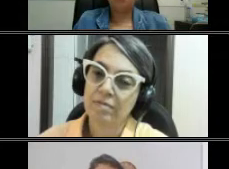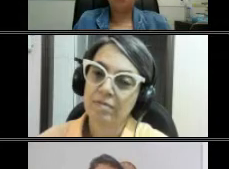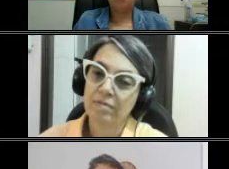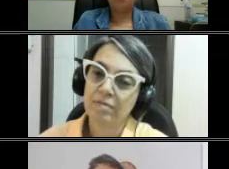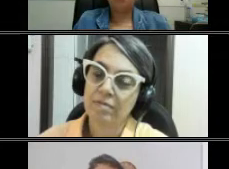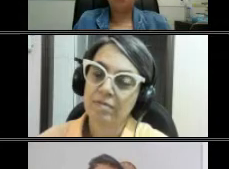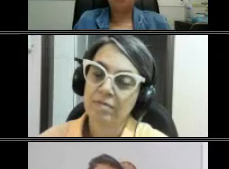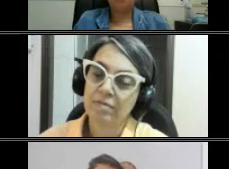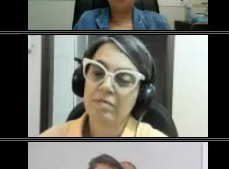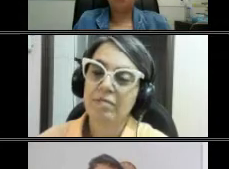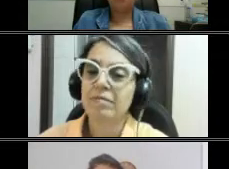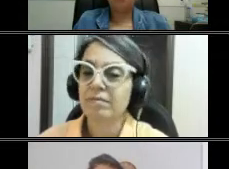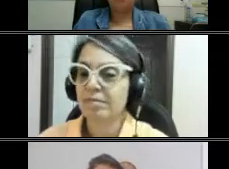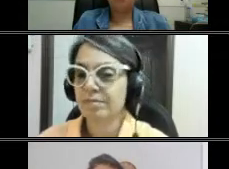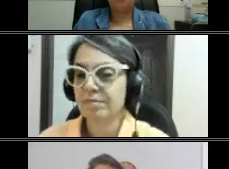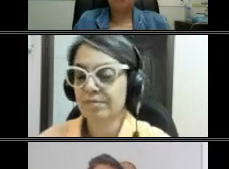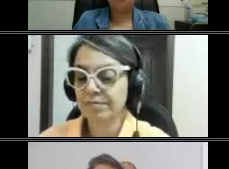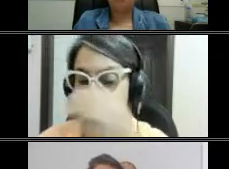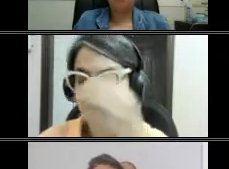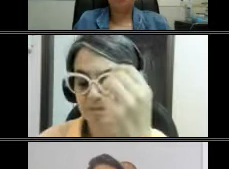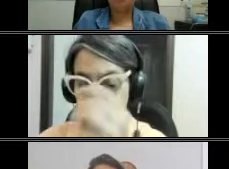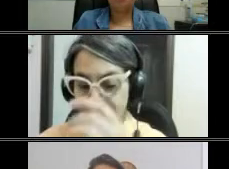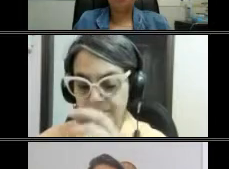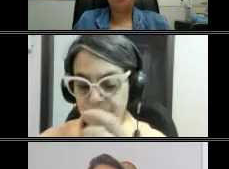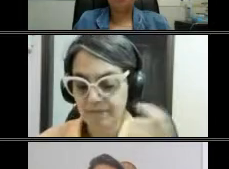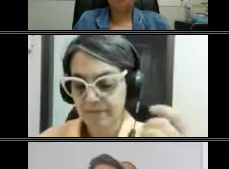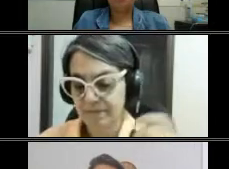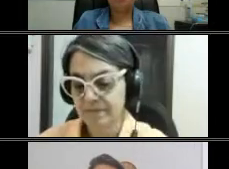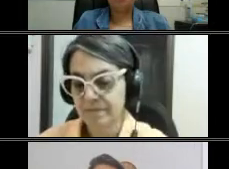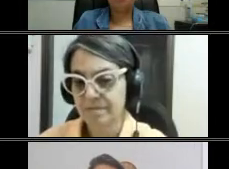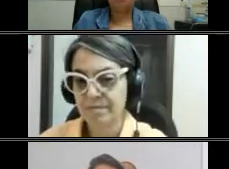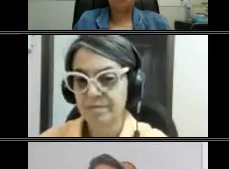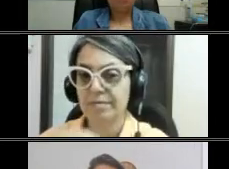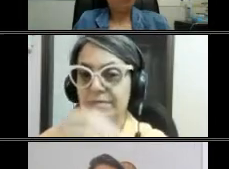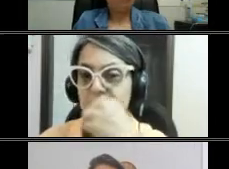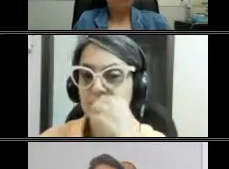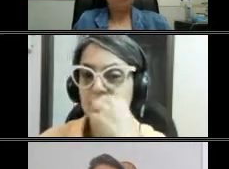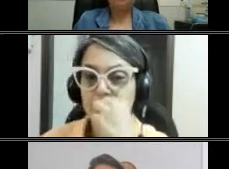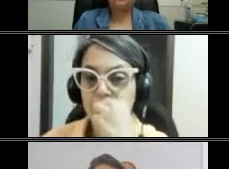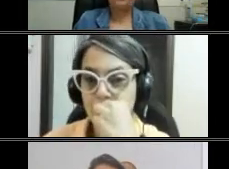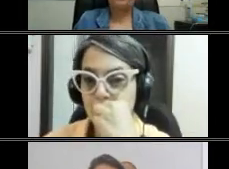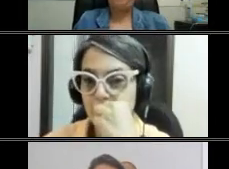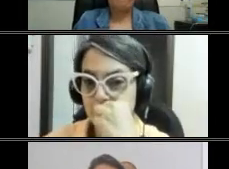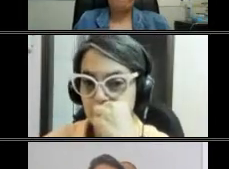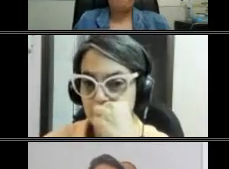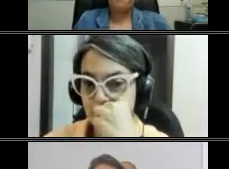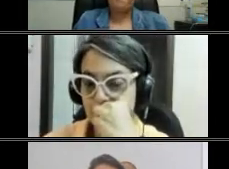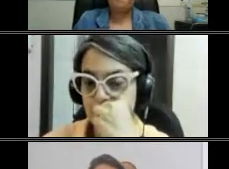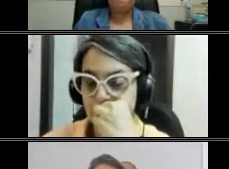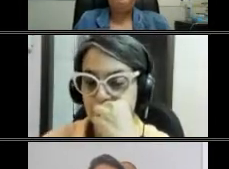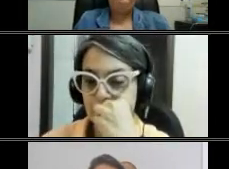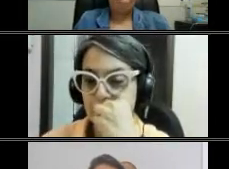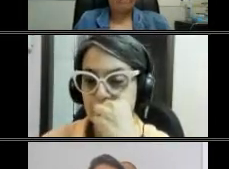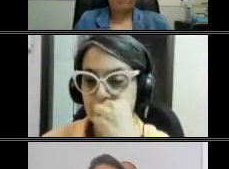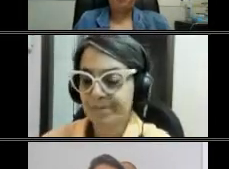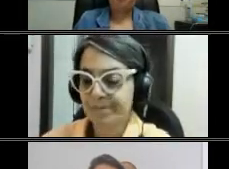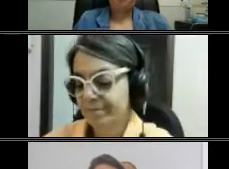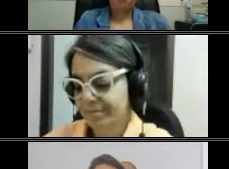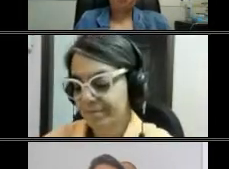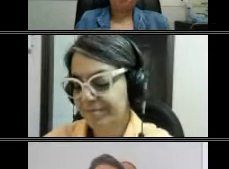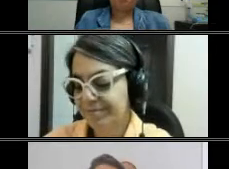pular. Na conversa com elas, muitas vezes a gente percebe isso, respondem antes que você termine a